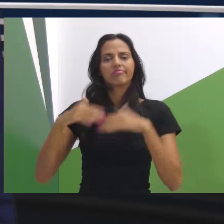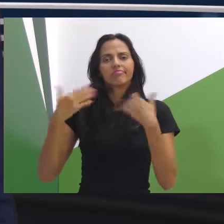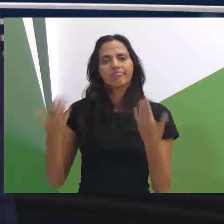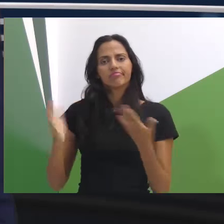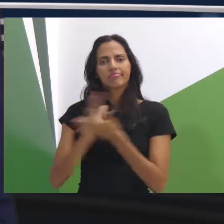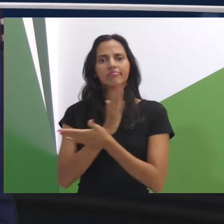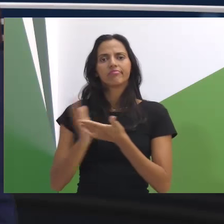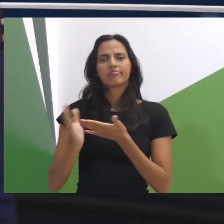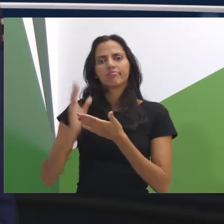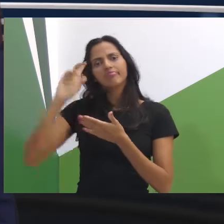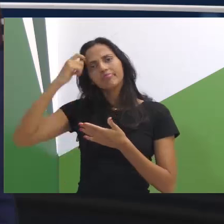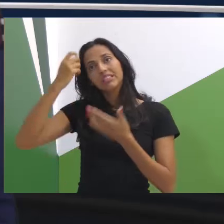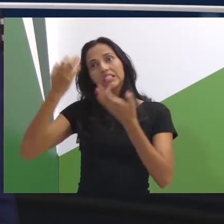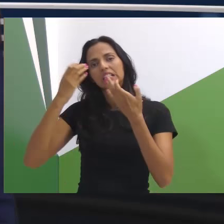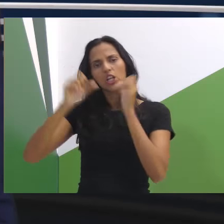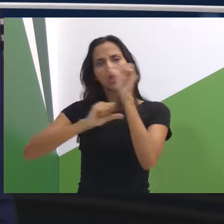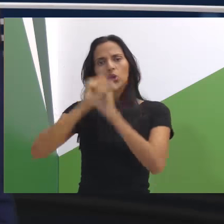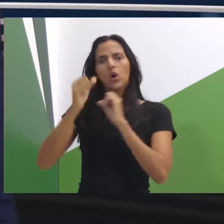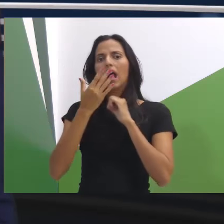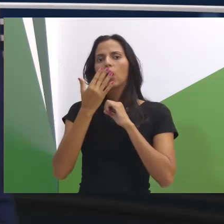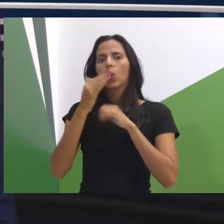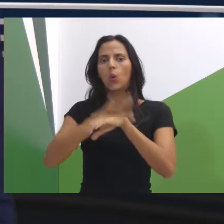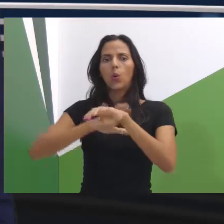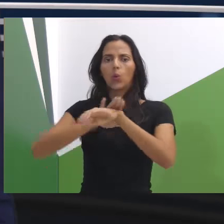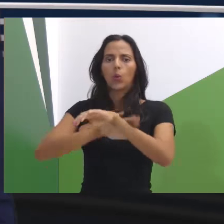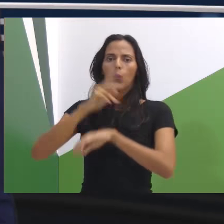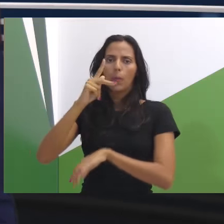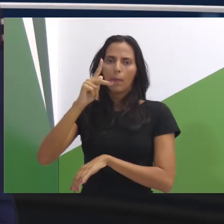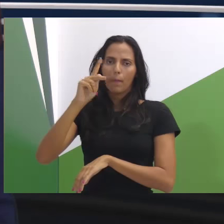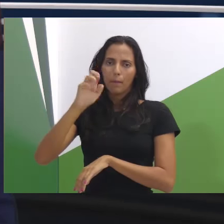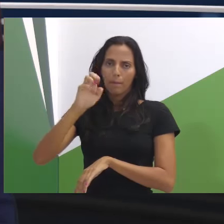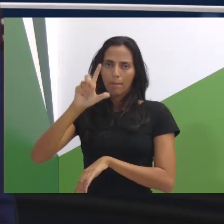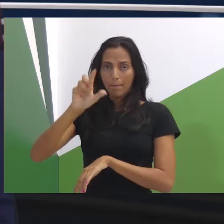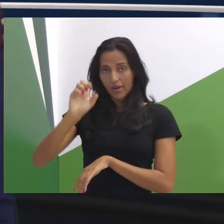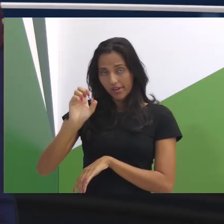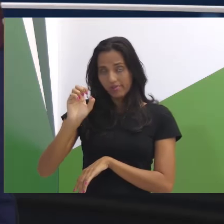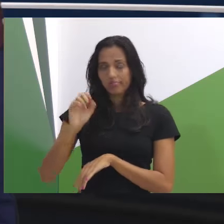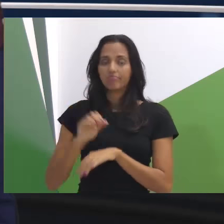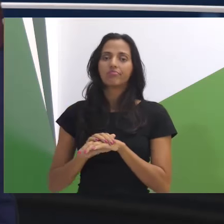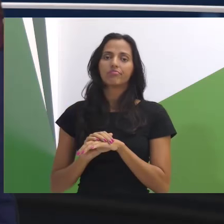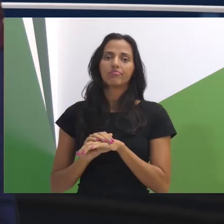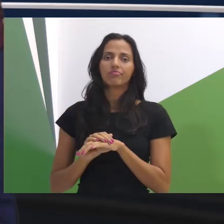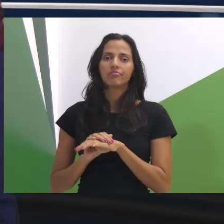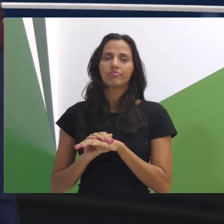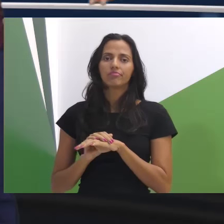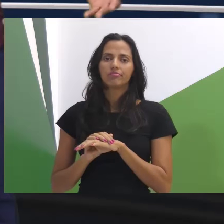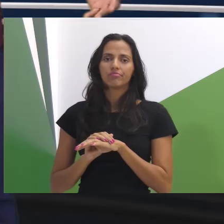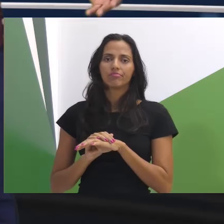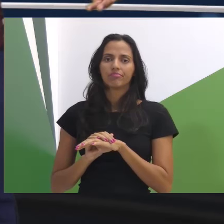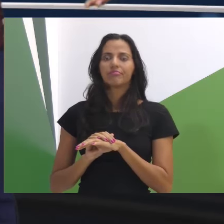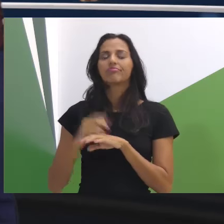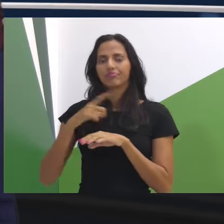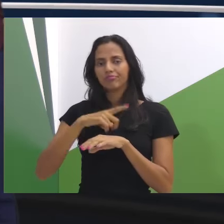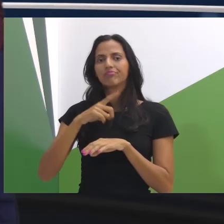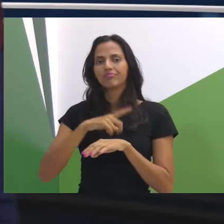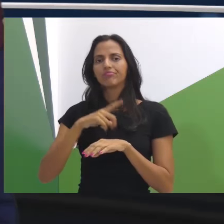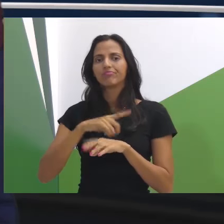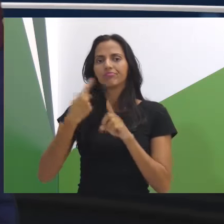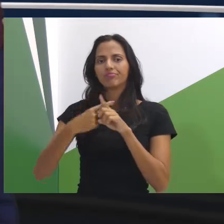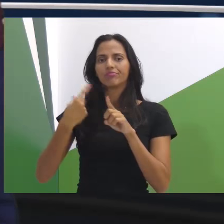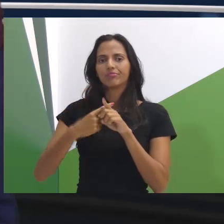de distinção social, que diferenciavam o escravo liberto de um escravo ainda preso. O